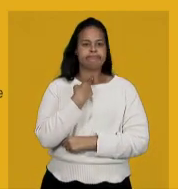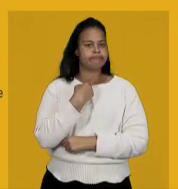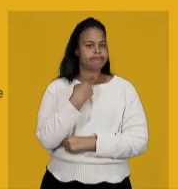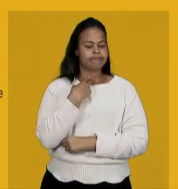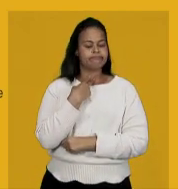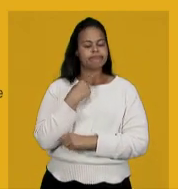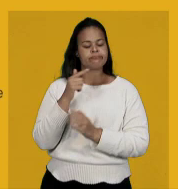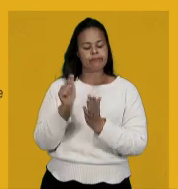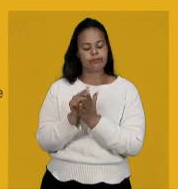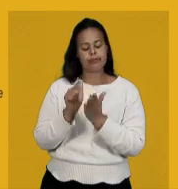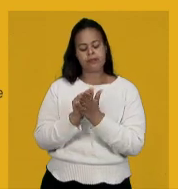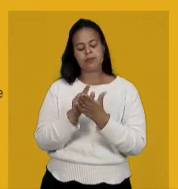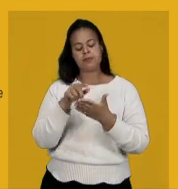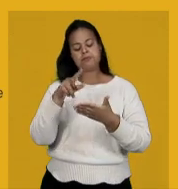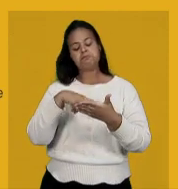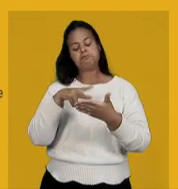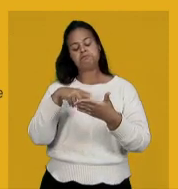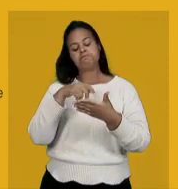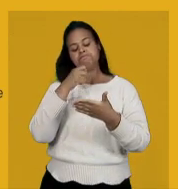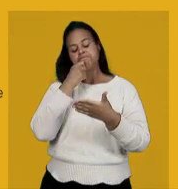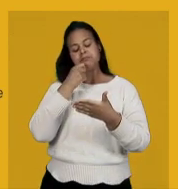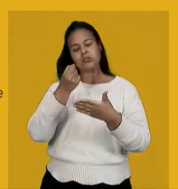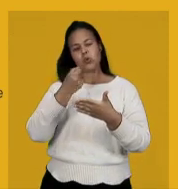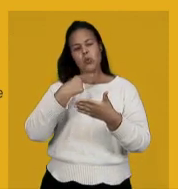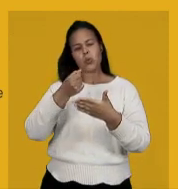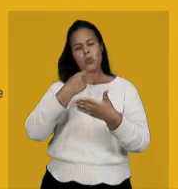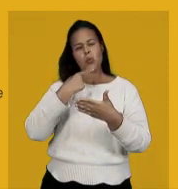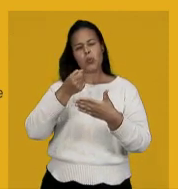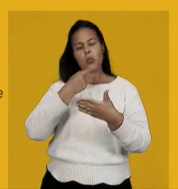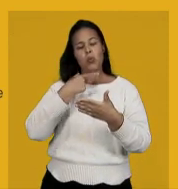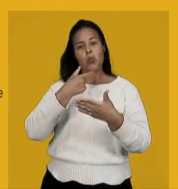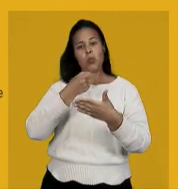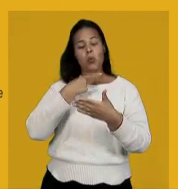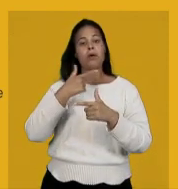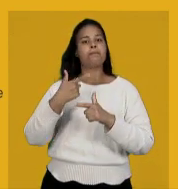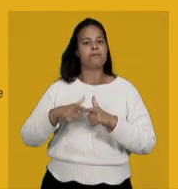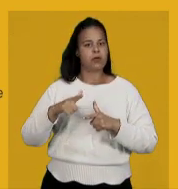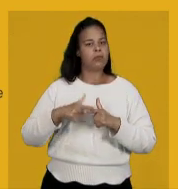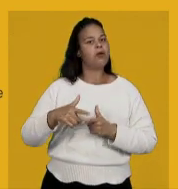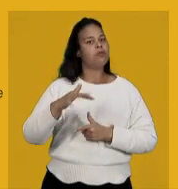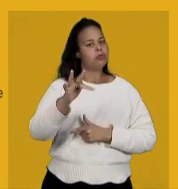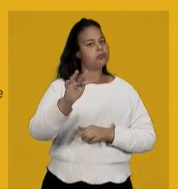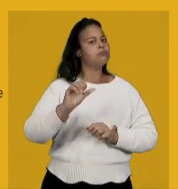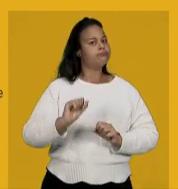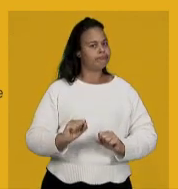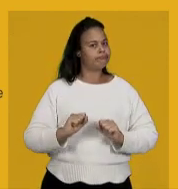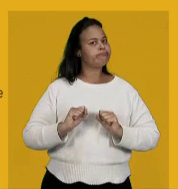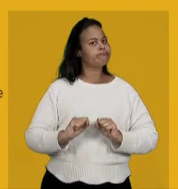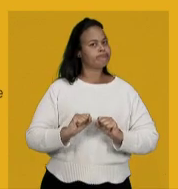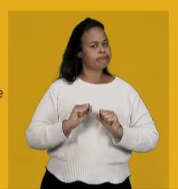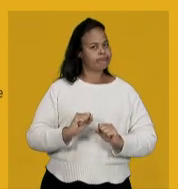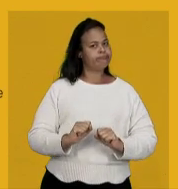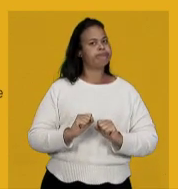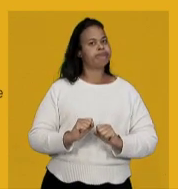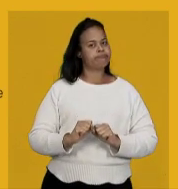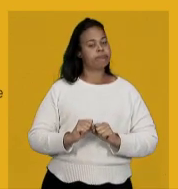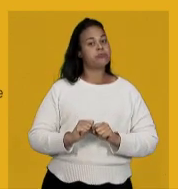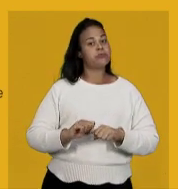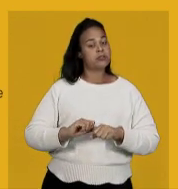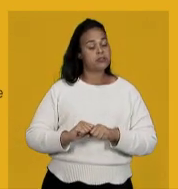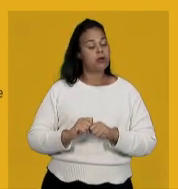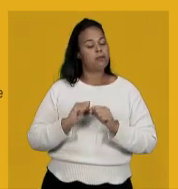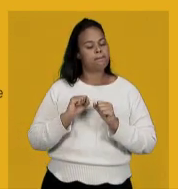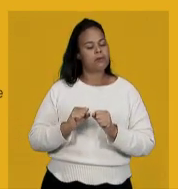cometer abuso do medicamento. Então, o mau uso e o abuso vai ser configurado como uma droga.